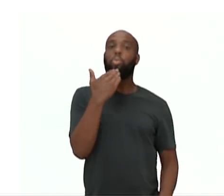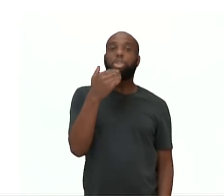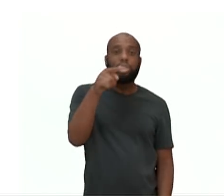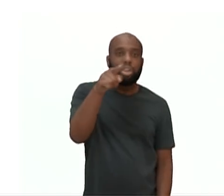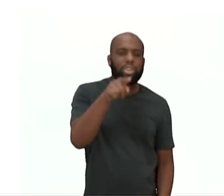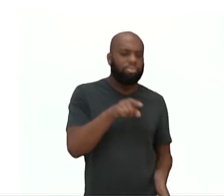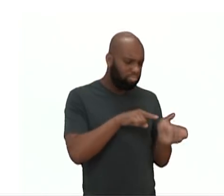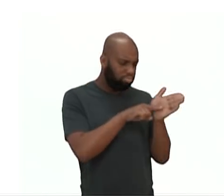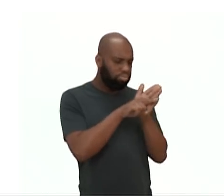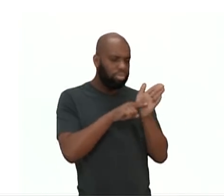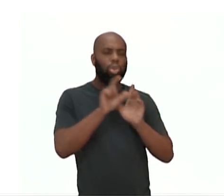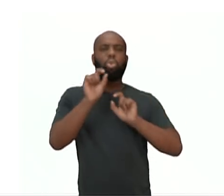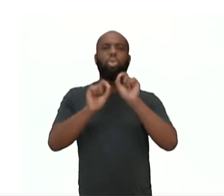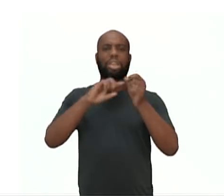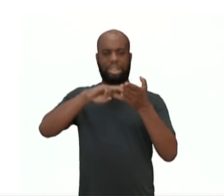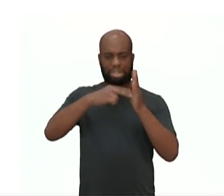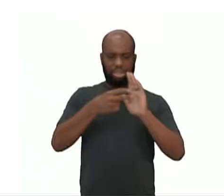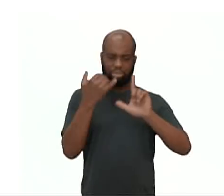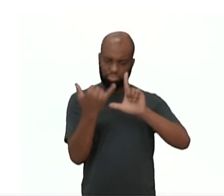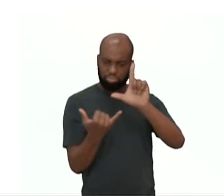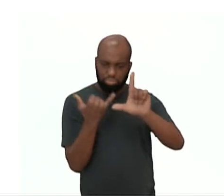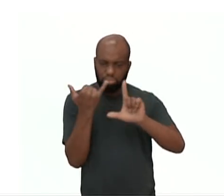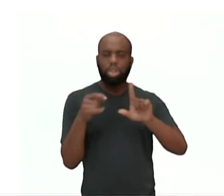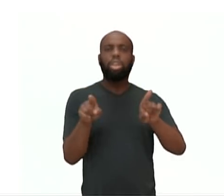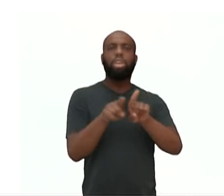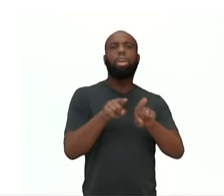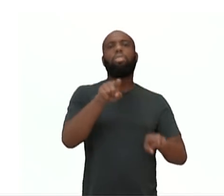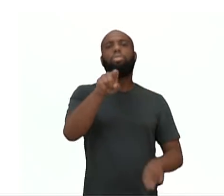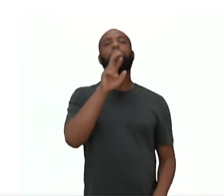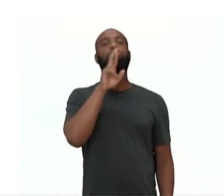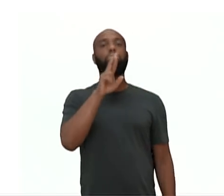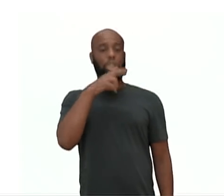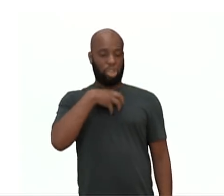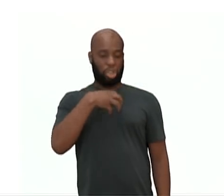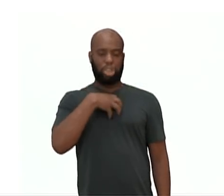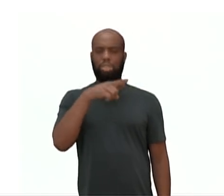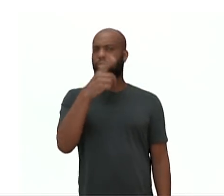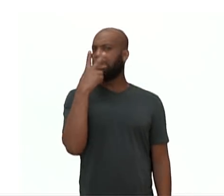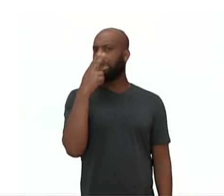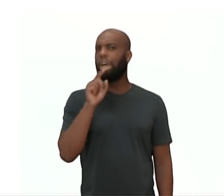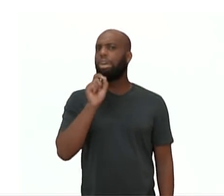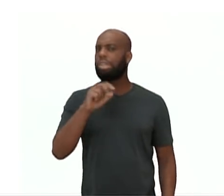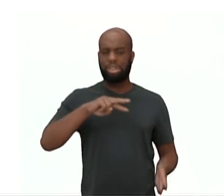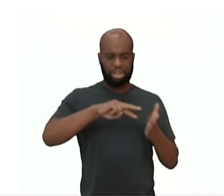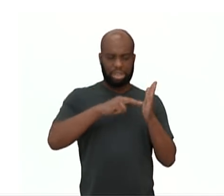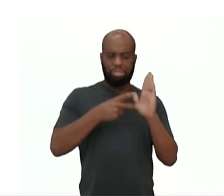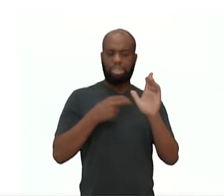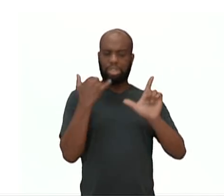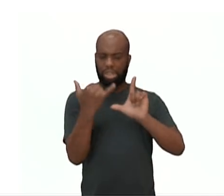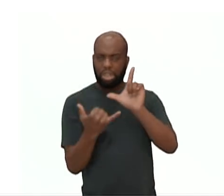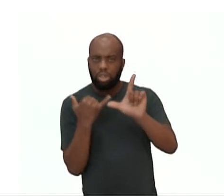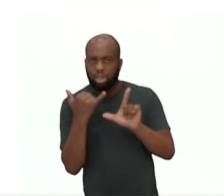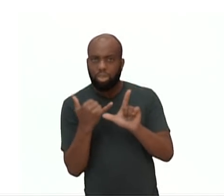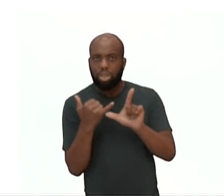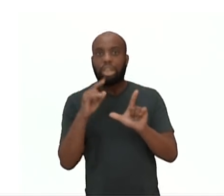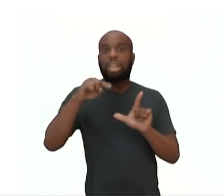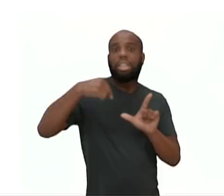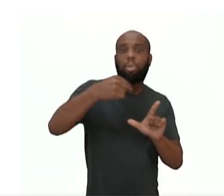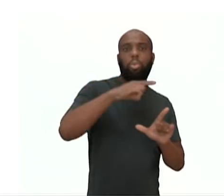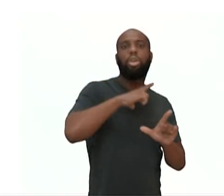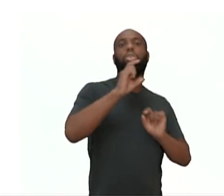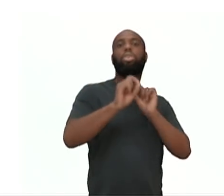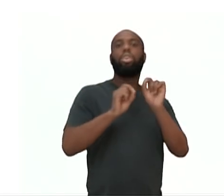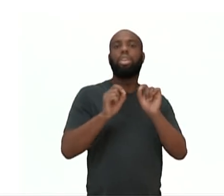ou vocês fazerem uma resposta conforme vocês acham que era o lúdico, para que servia. E logo depois